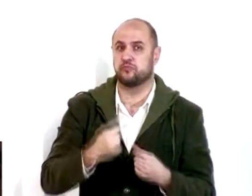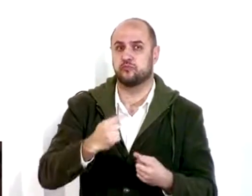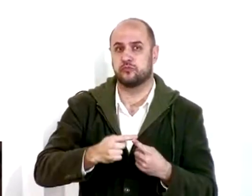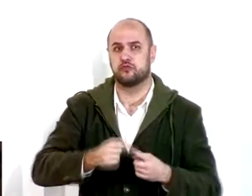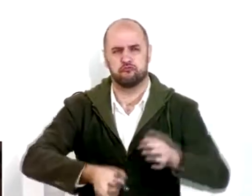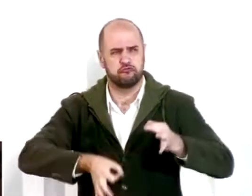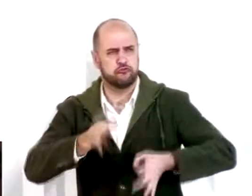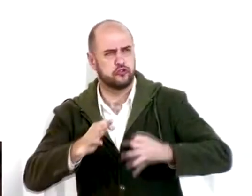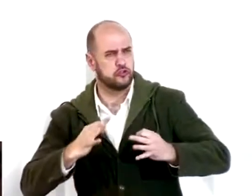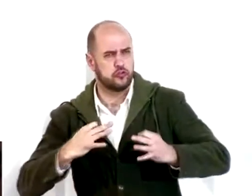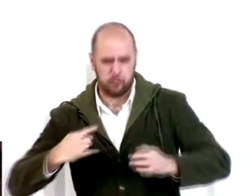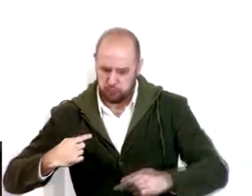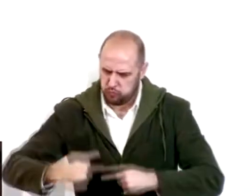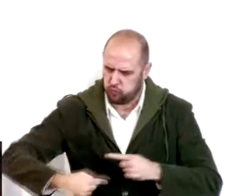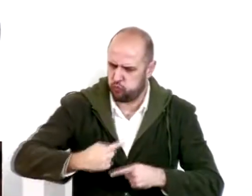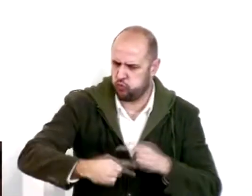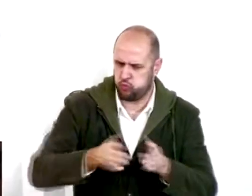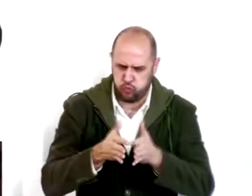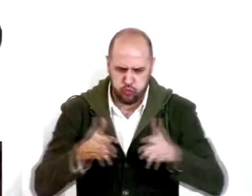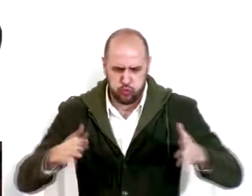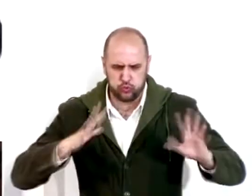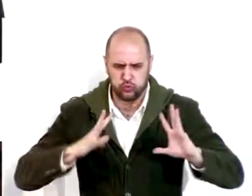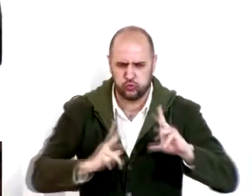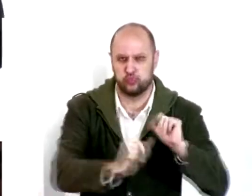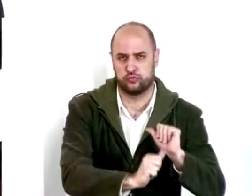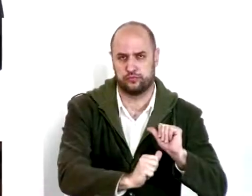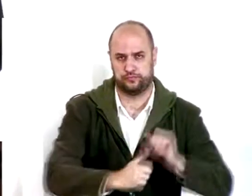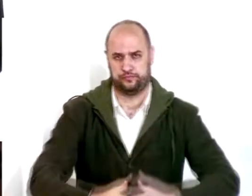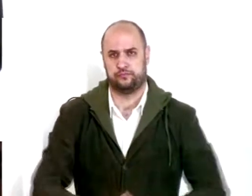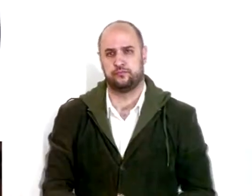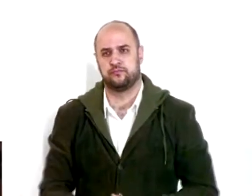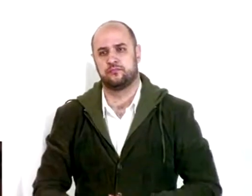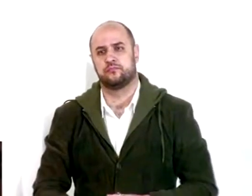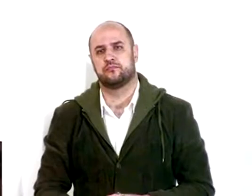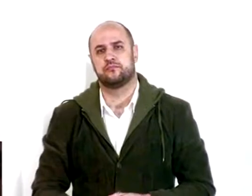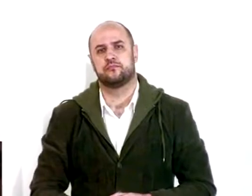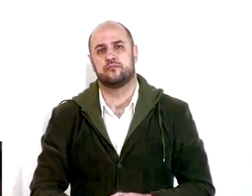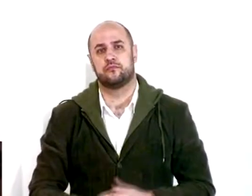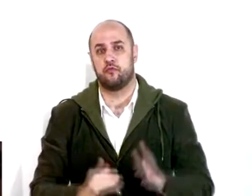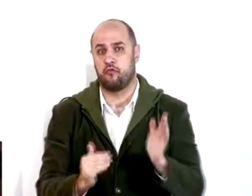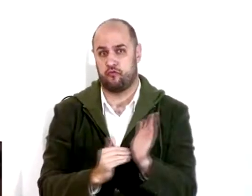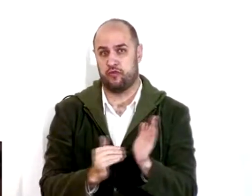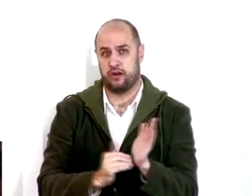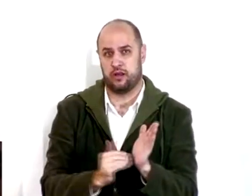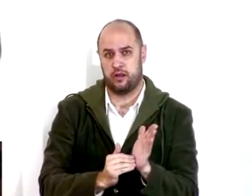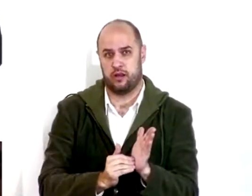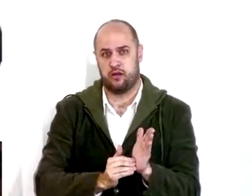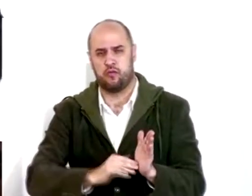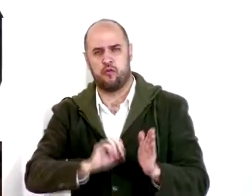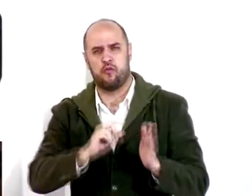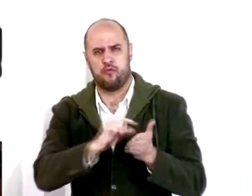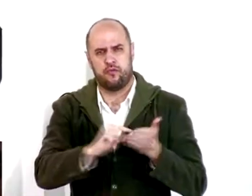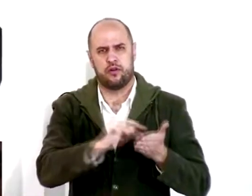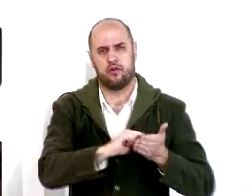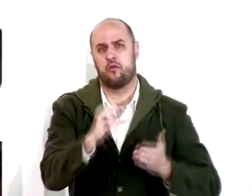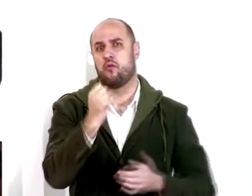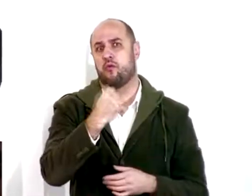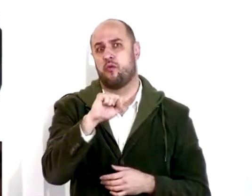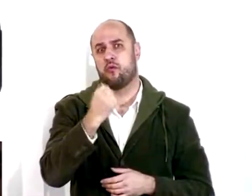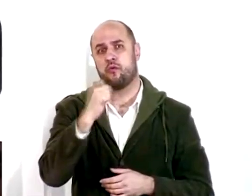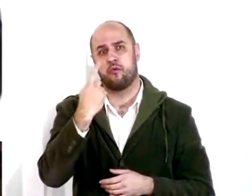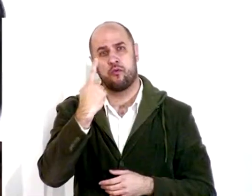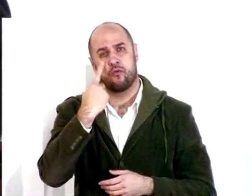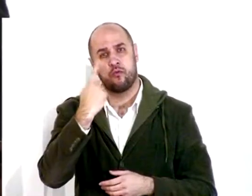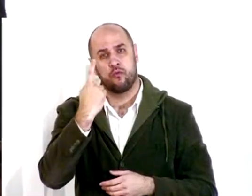todo o processo deste tribunal. E no último ponto, no verso 8, nós veremos